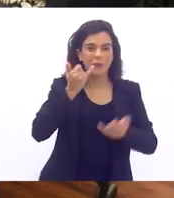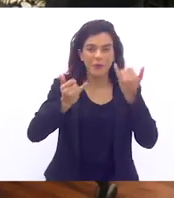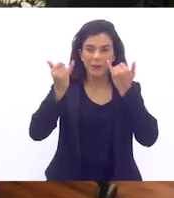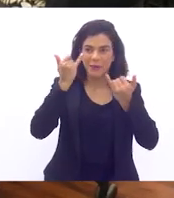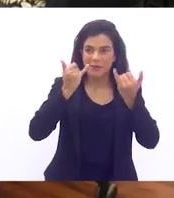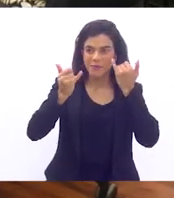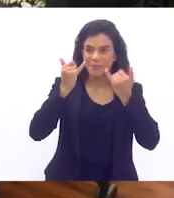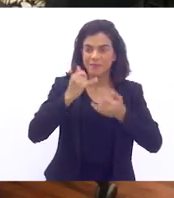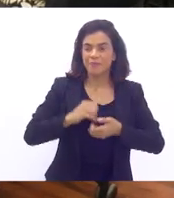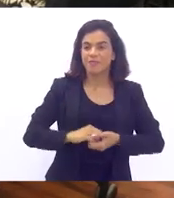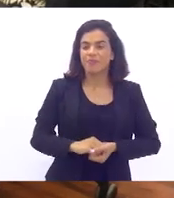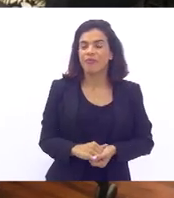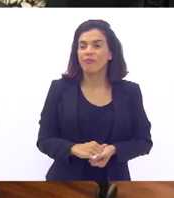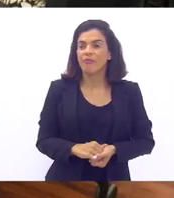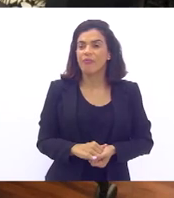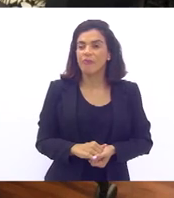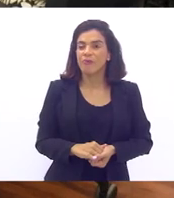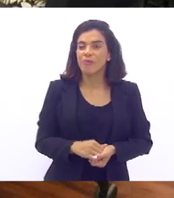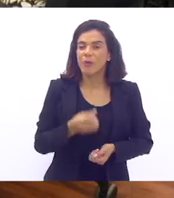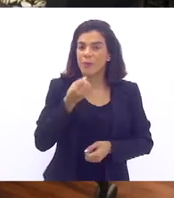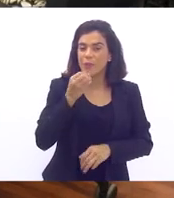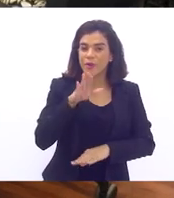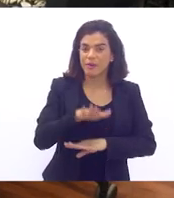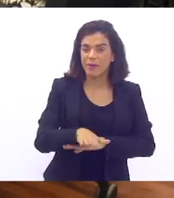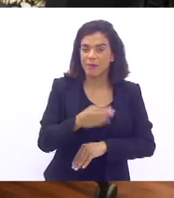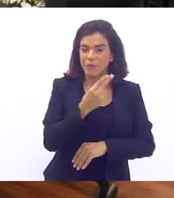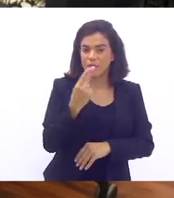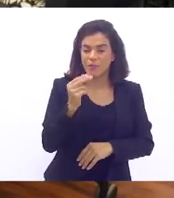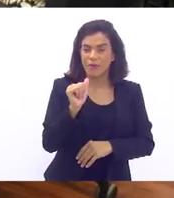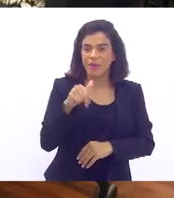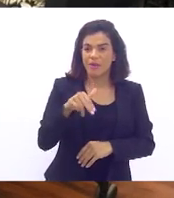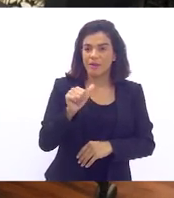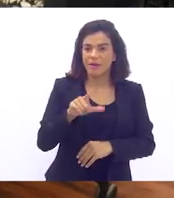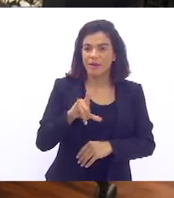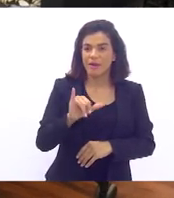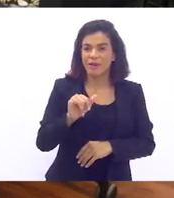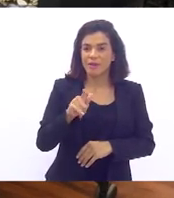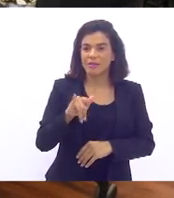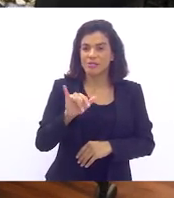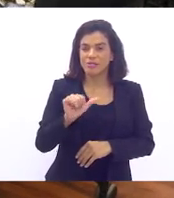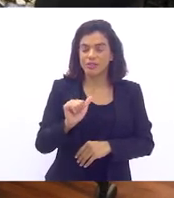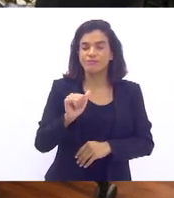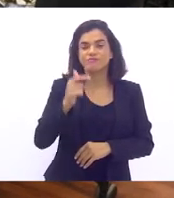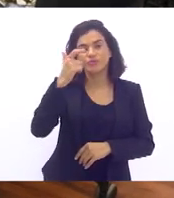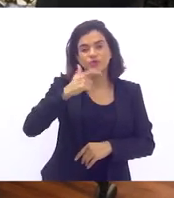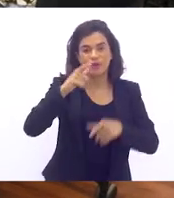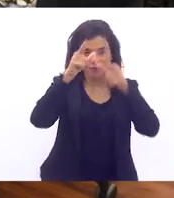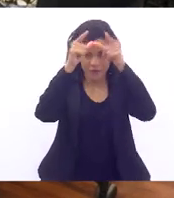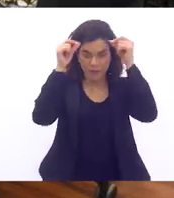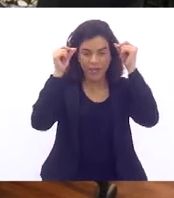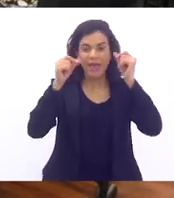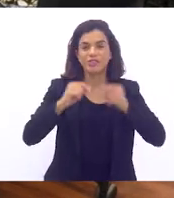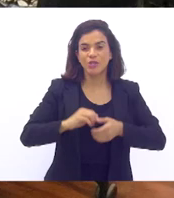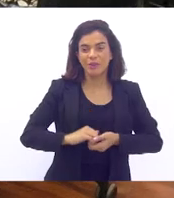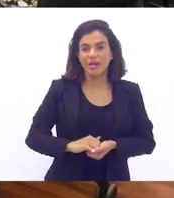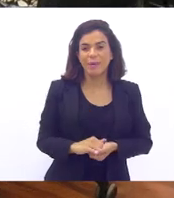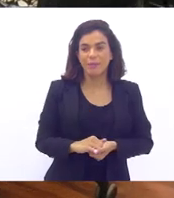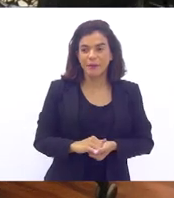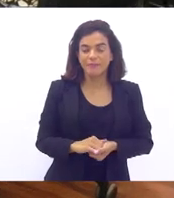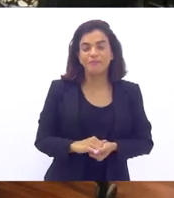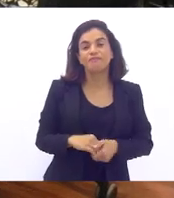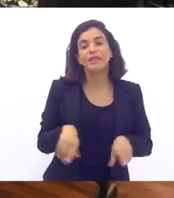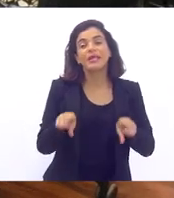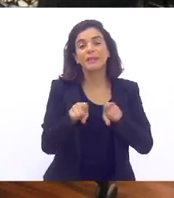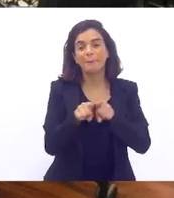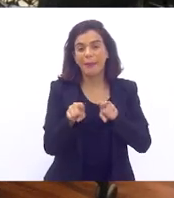a gente sinalizar no final vamos lá todos meu nome é Ana Lígia eu sou enfermeira estou uma terapeuta que é uma da especialidade da